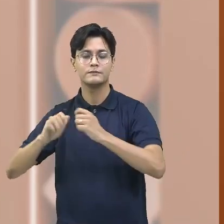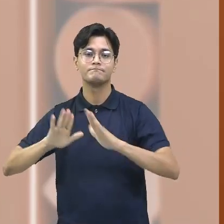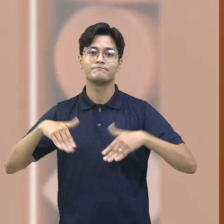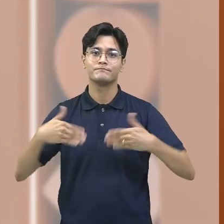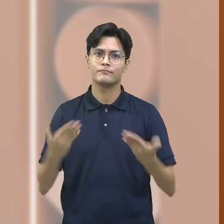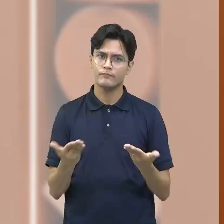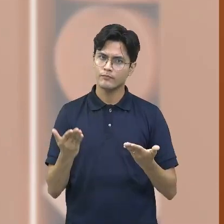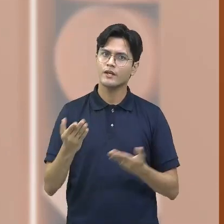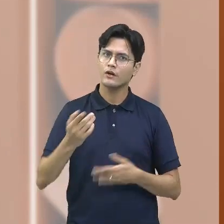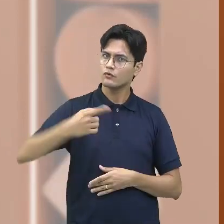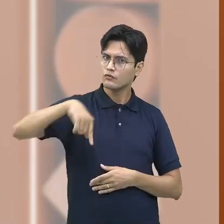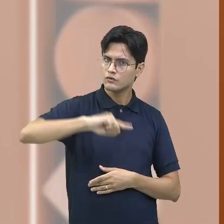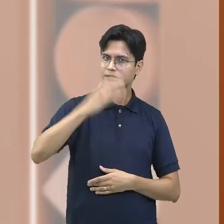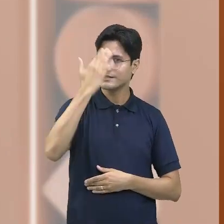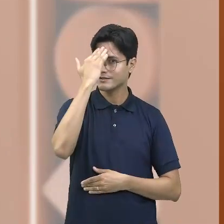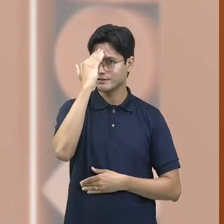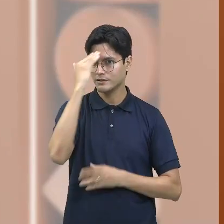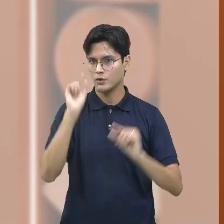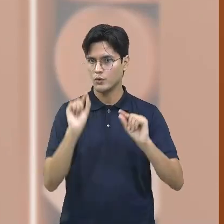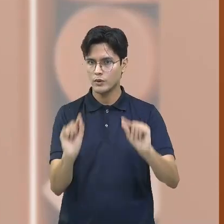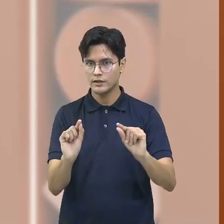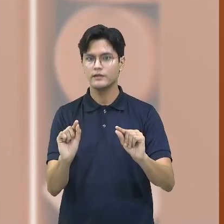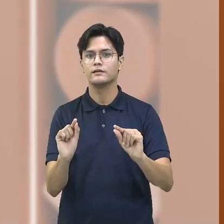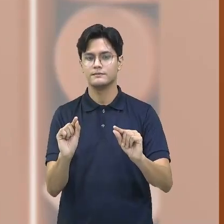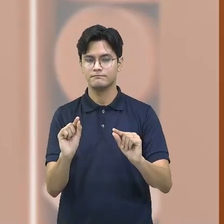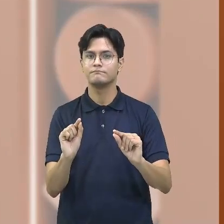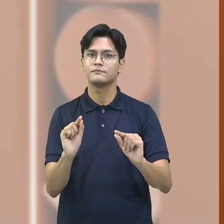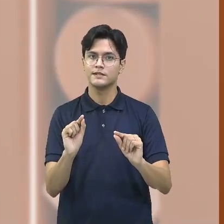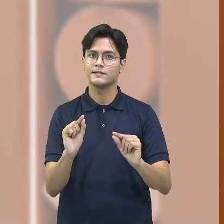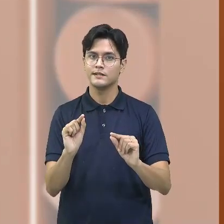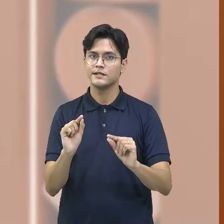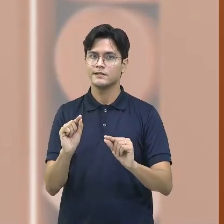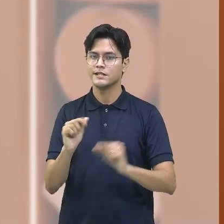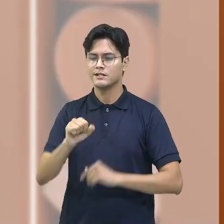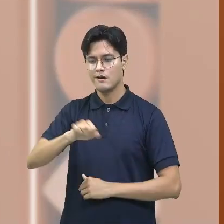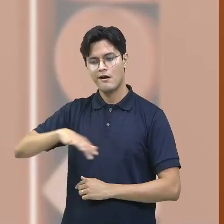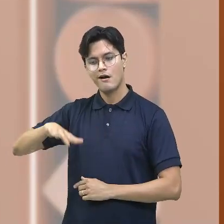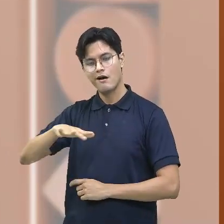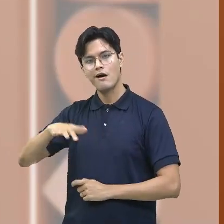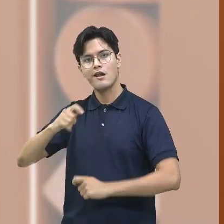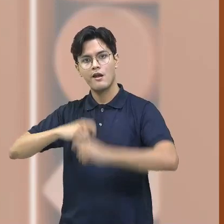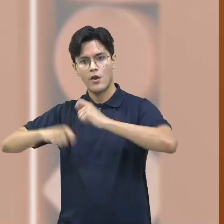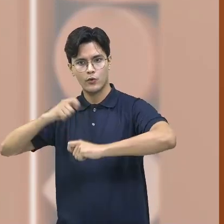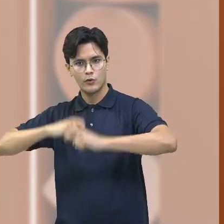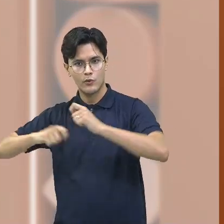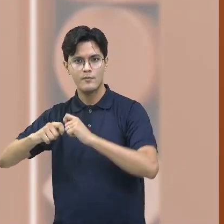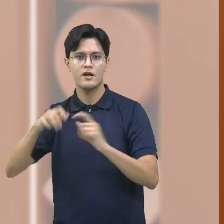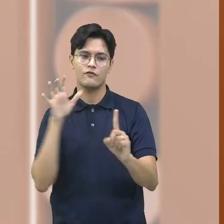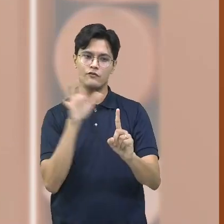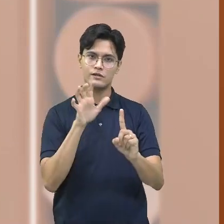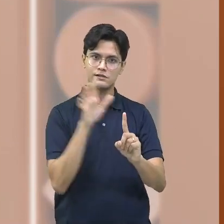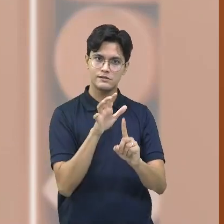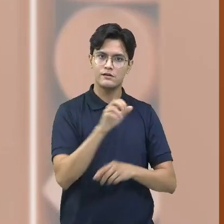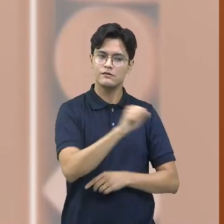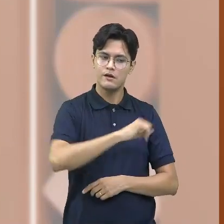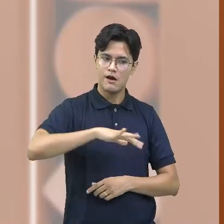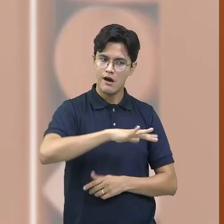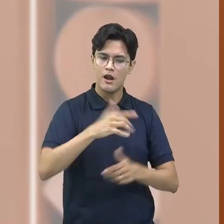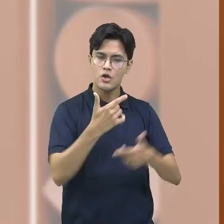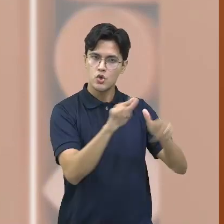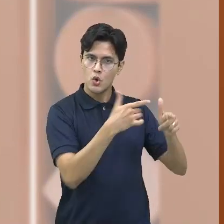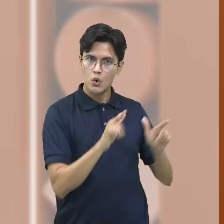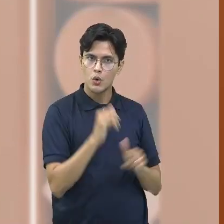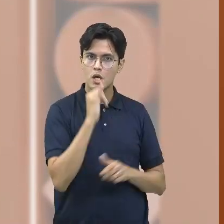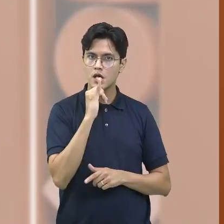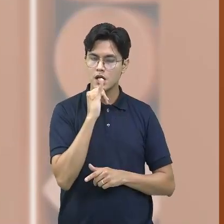a economia reflete nos outros campos, nos campos sociais e políticos. Se você